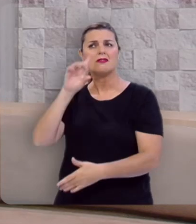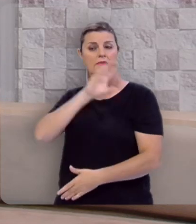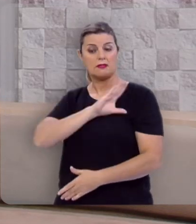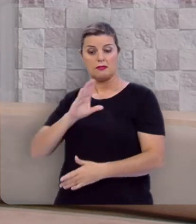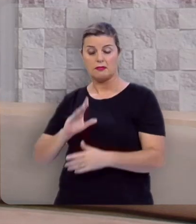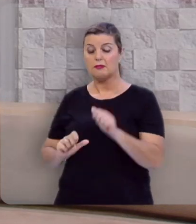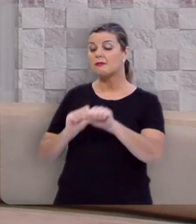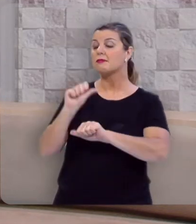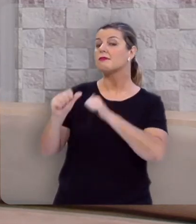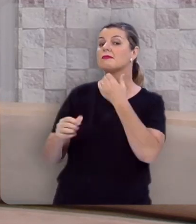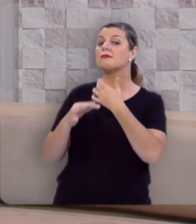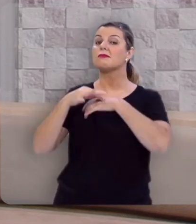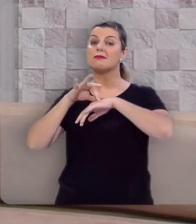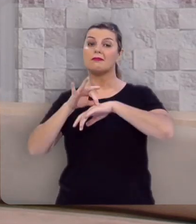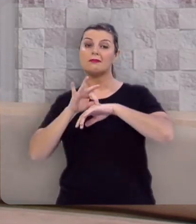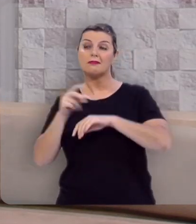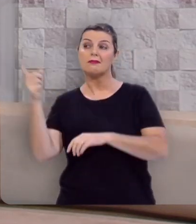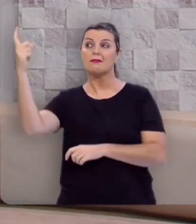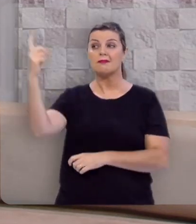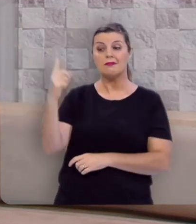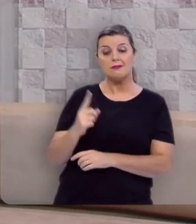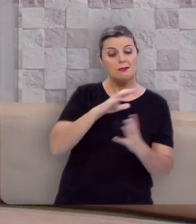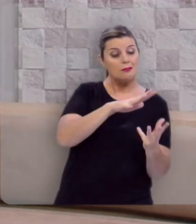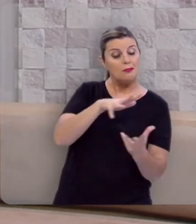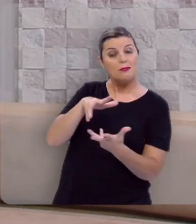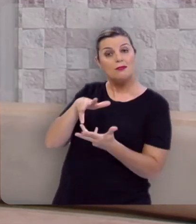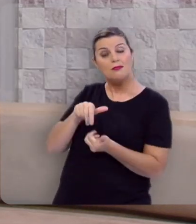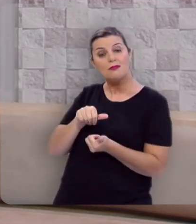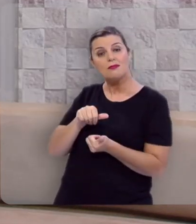Cristo se encarnou, veio ao mundo,